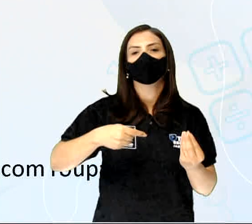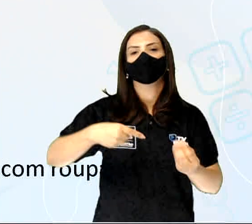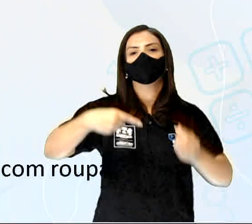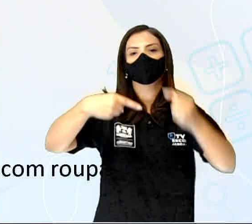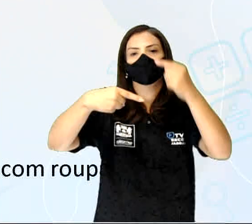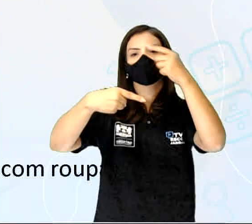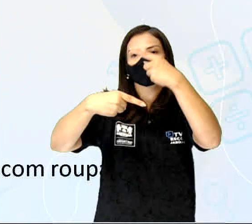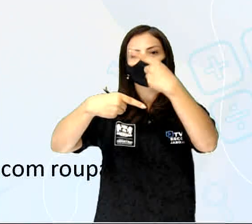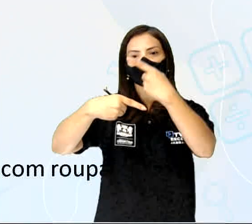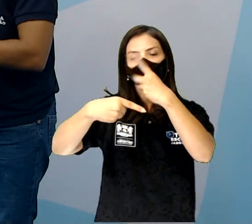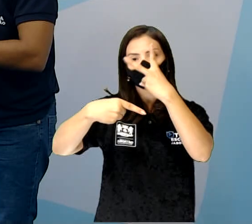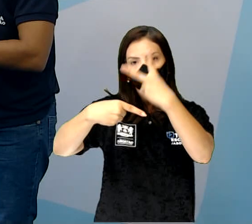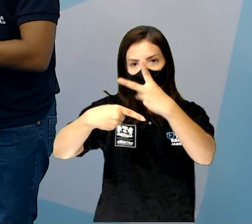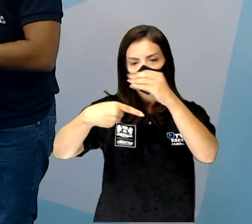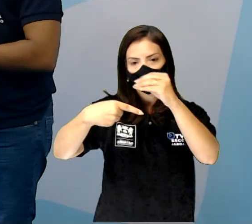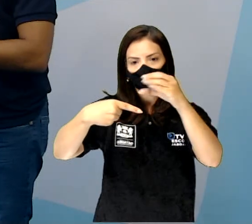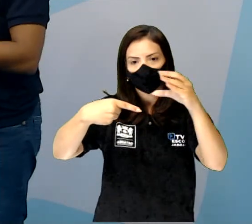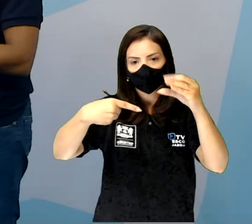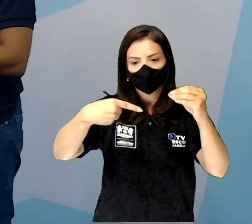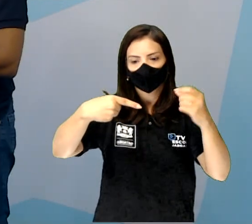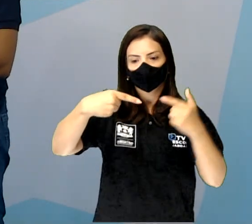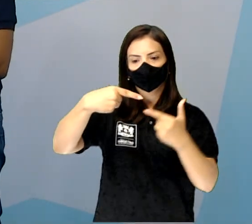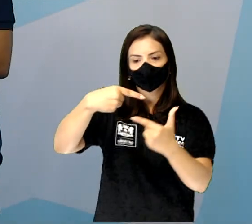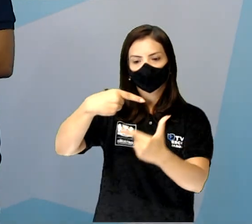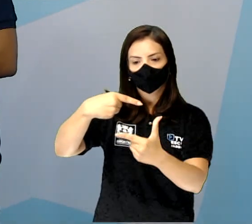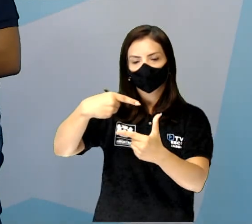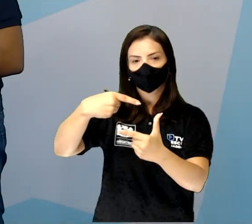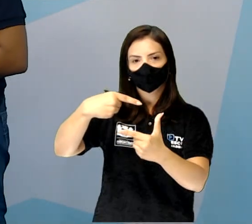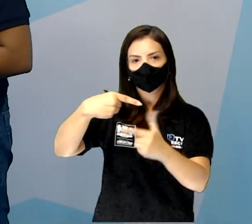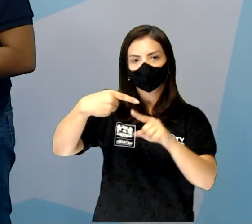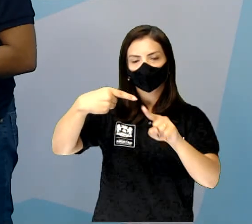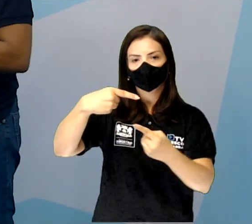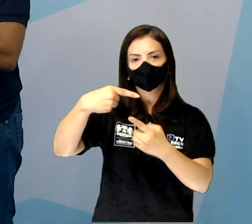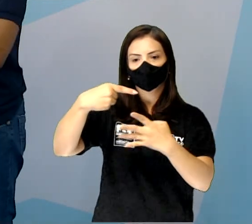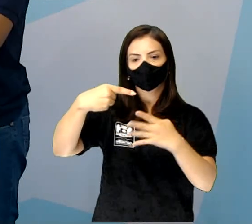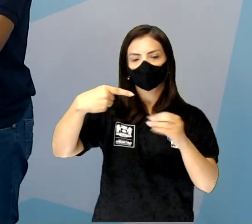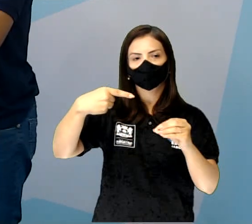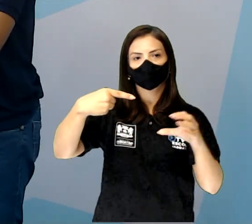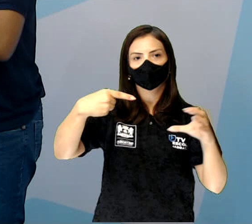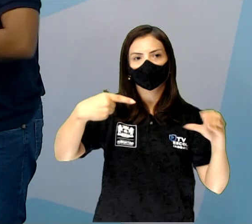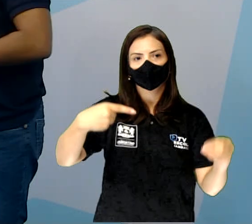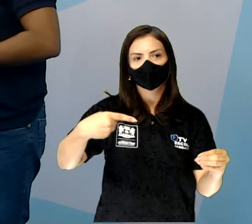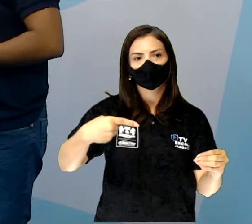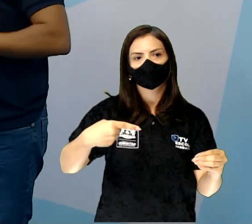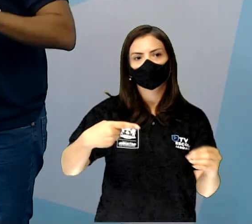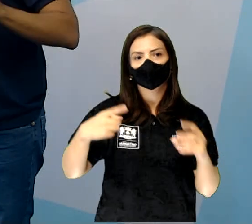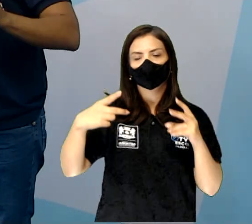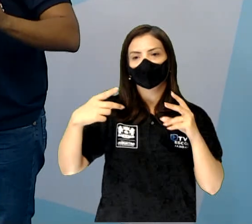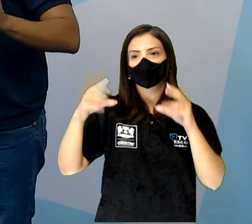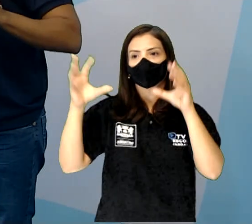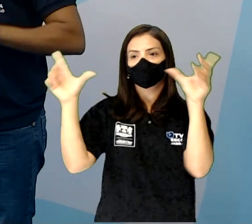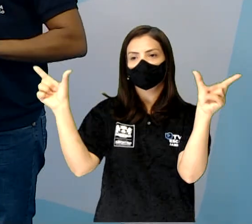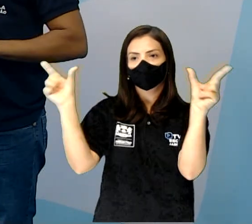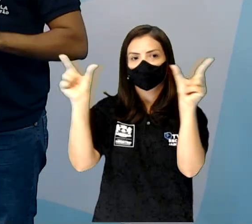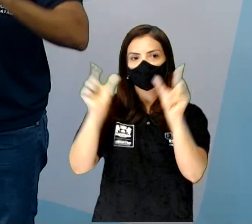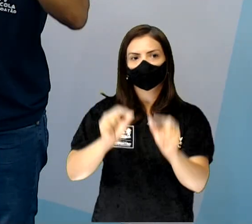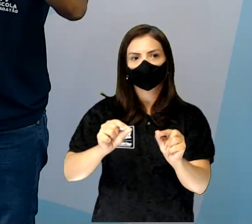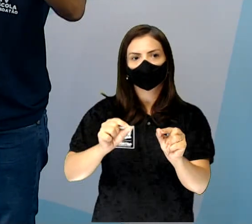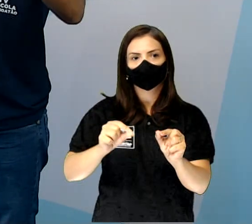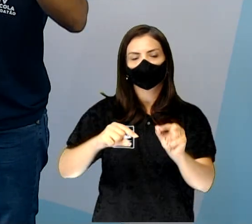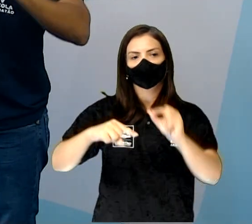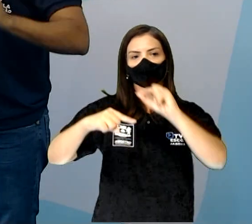vejo a fração que representa. Simplificando, vai ser 2 sobre 24, que é igual a 1 sobre 12. Ou seja, ele